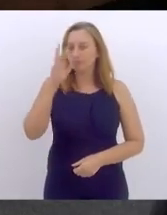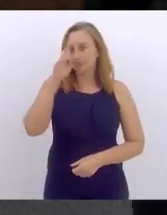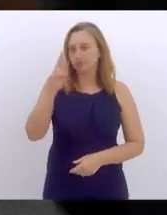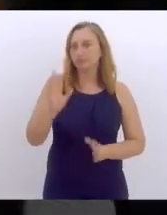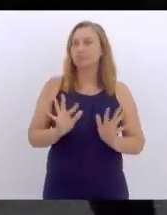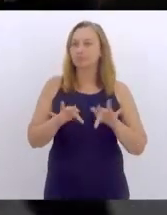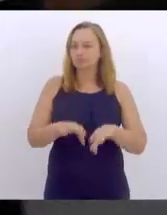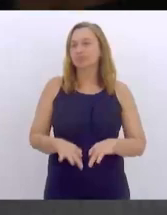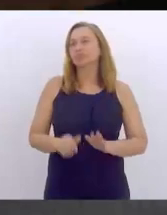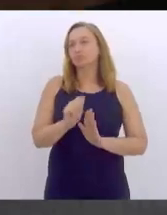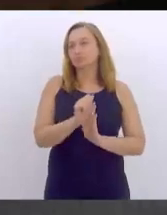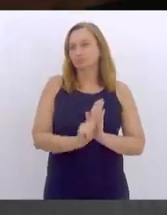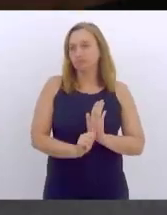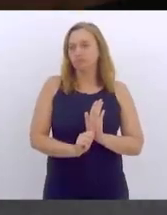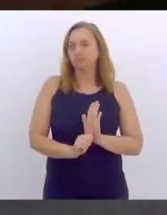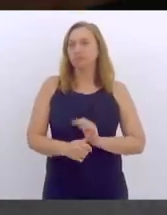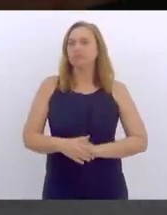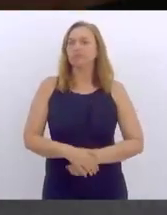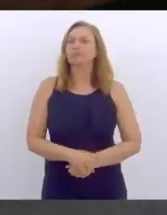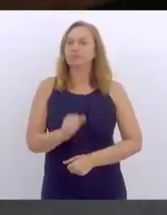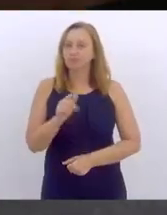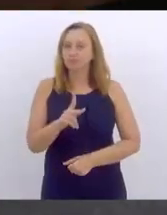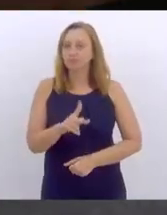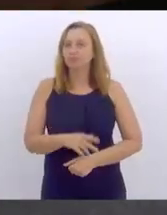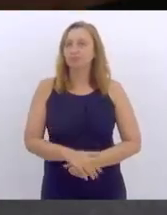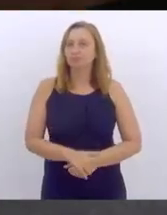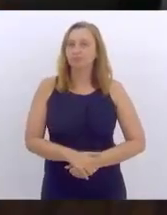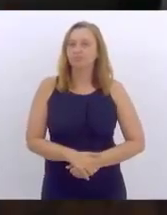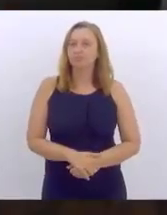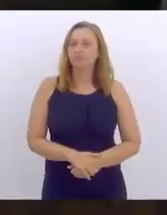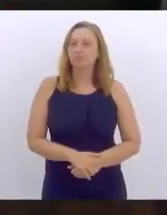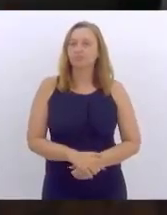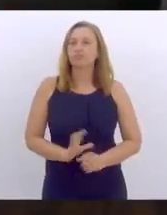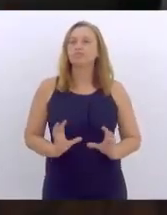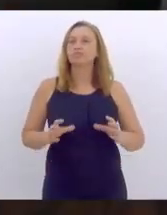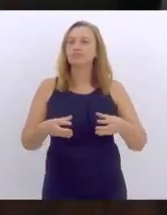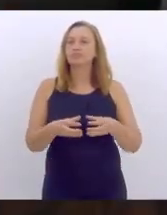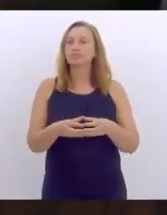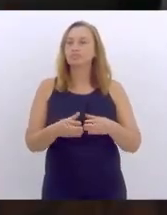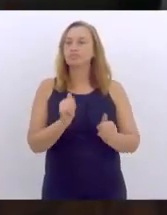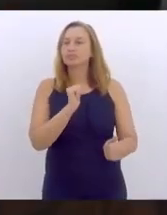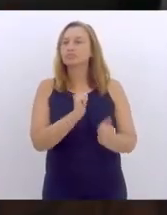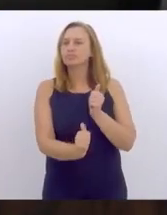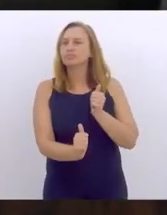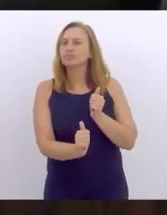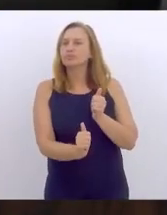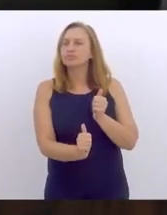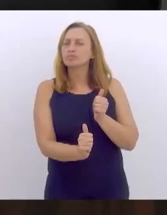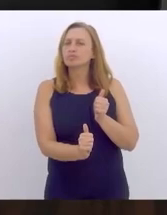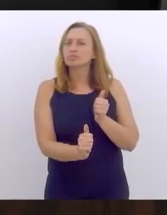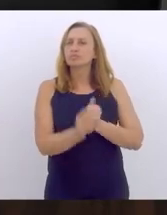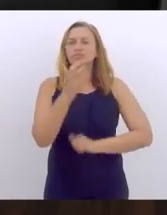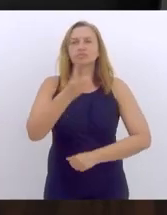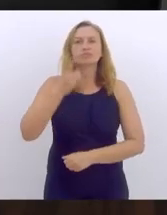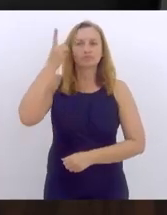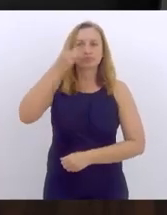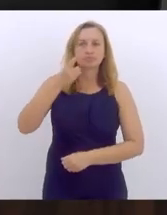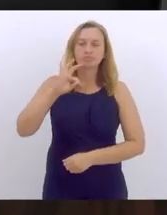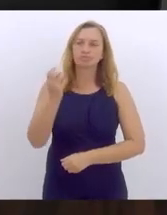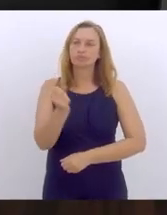forma final de redação. Ok. E o parecer da Comissão de Esporte? Deputada Marta